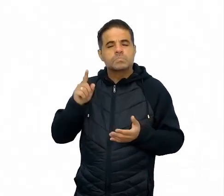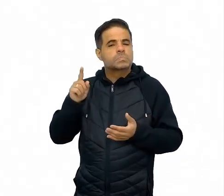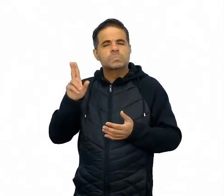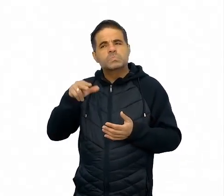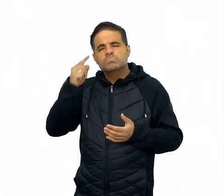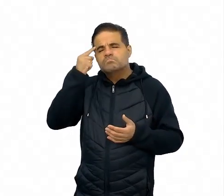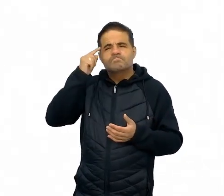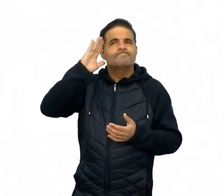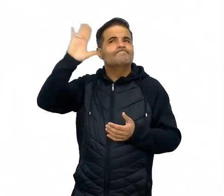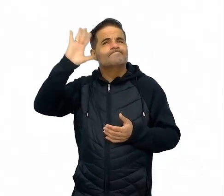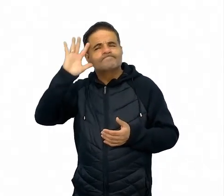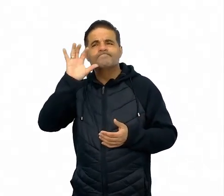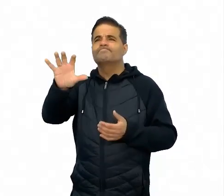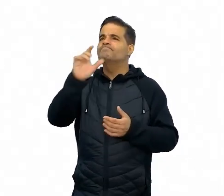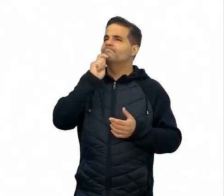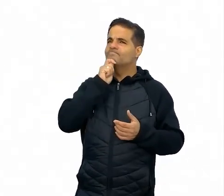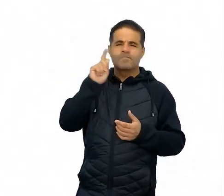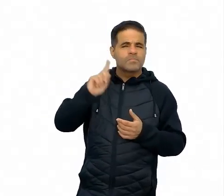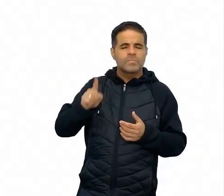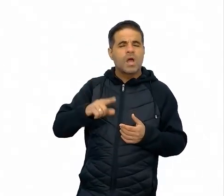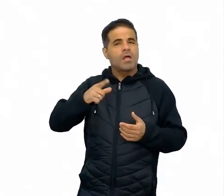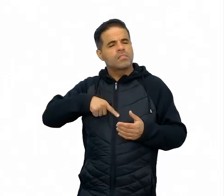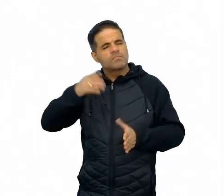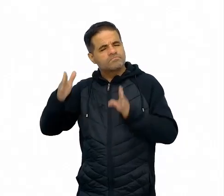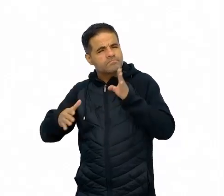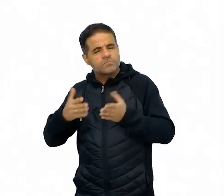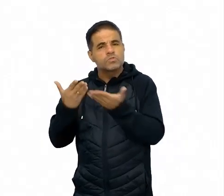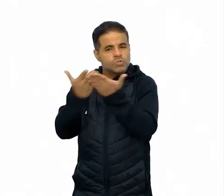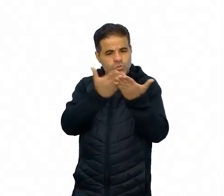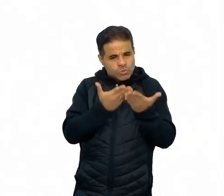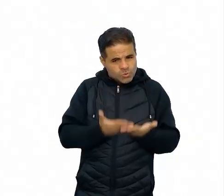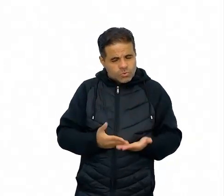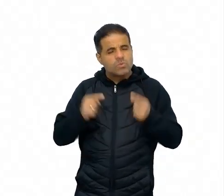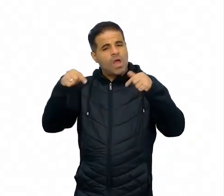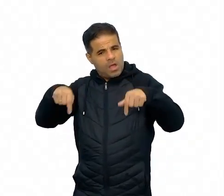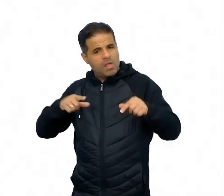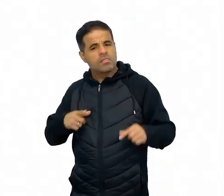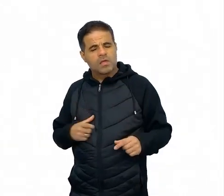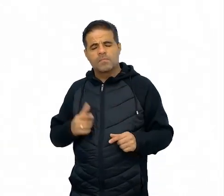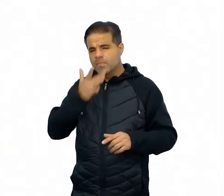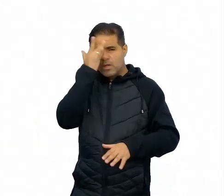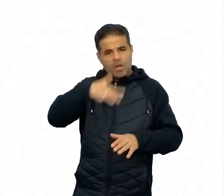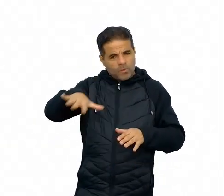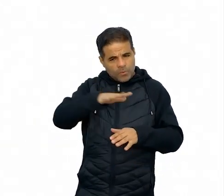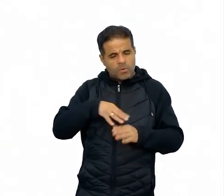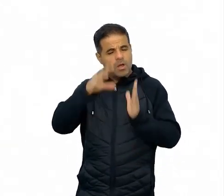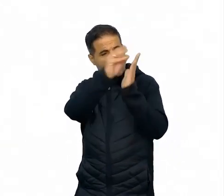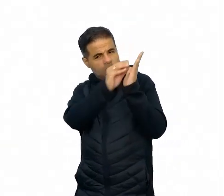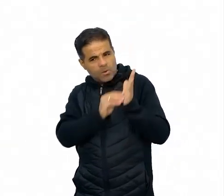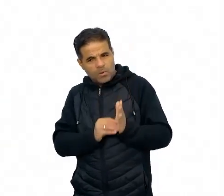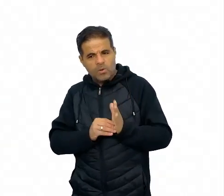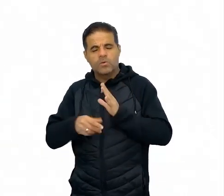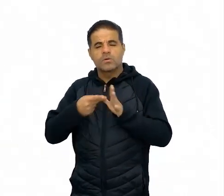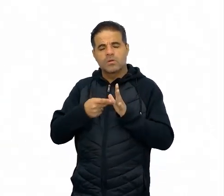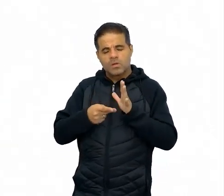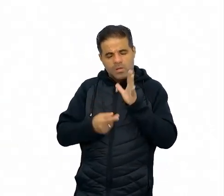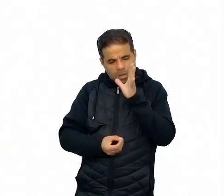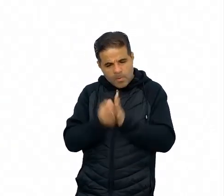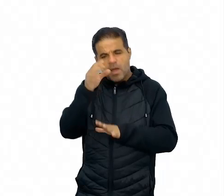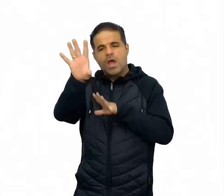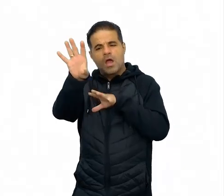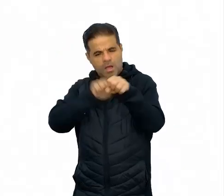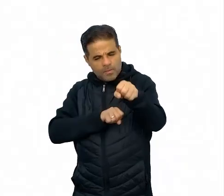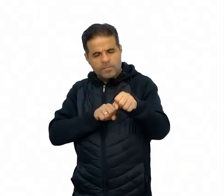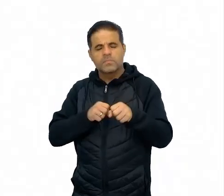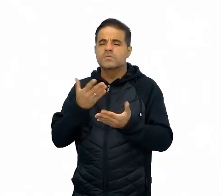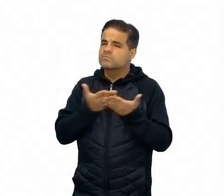tinha pensado nisso, né? A gente tem uns momentos aqui de estudos com o pessoal que compõe aqui a formação, e a gente